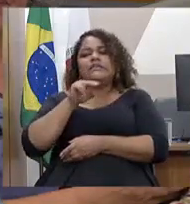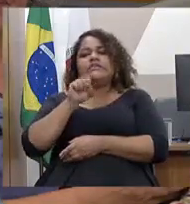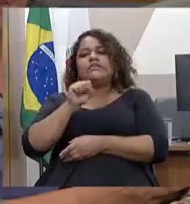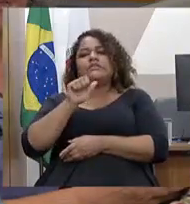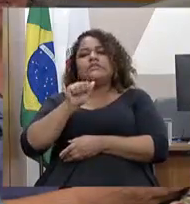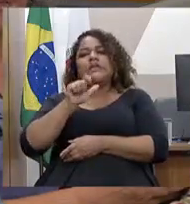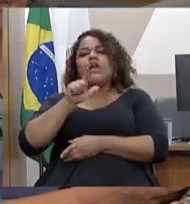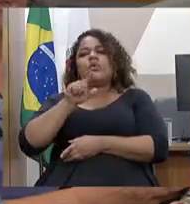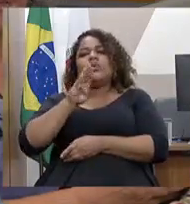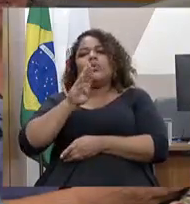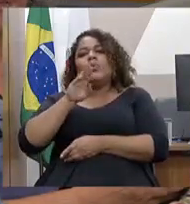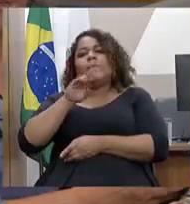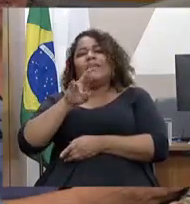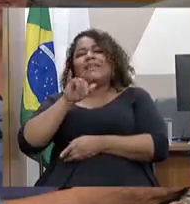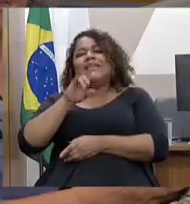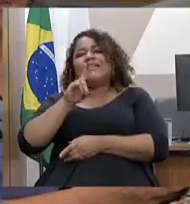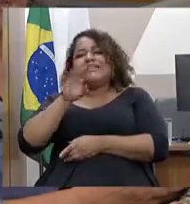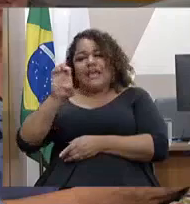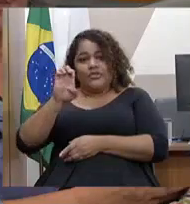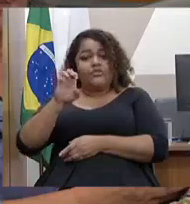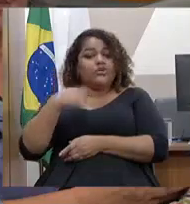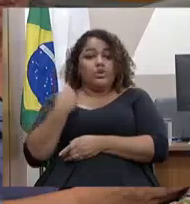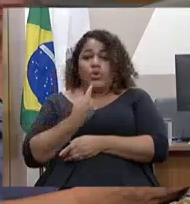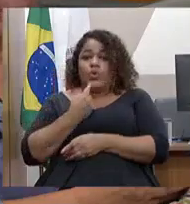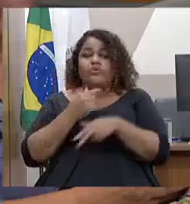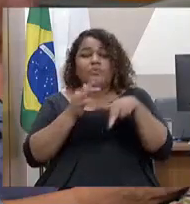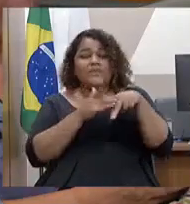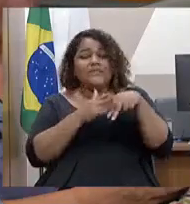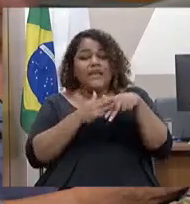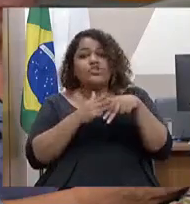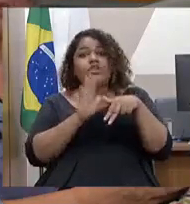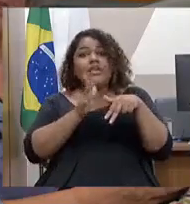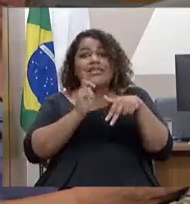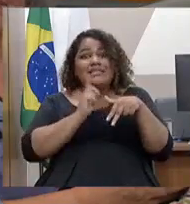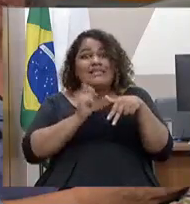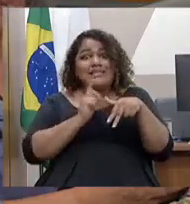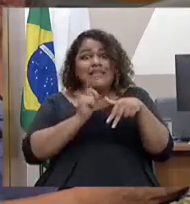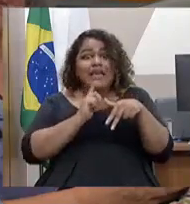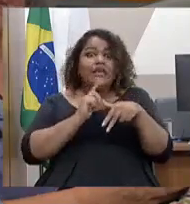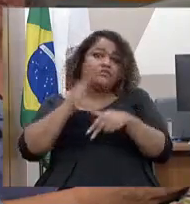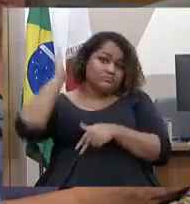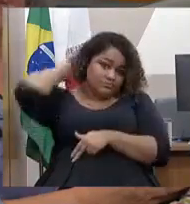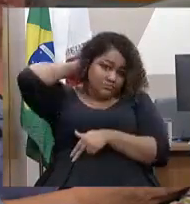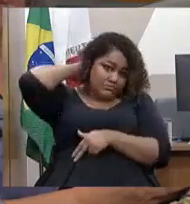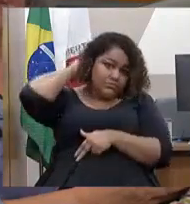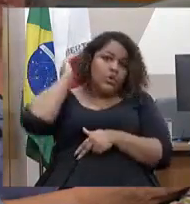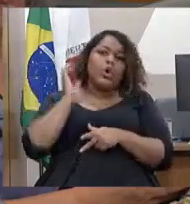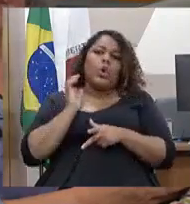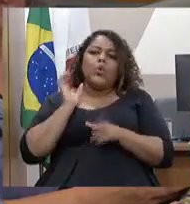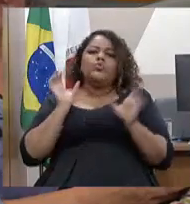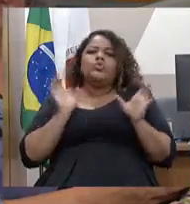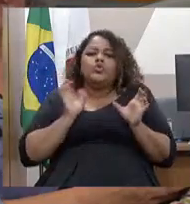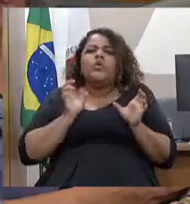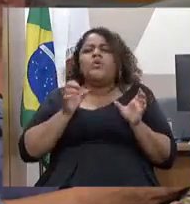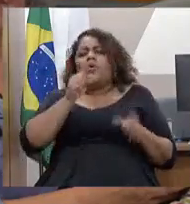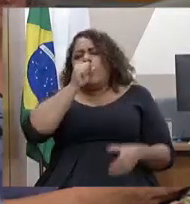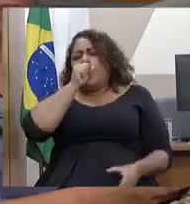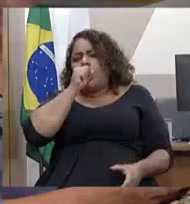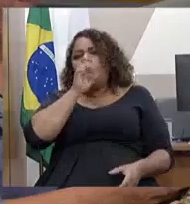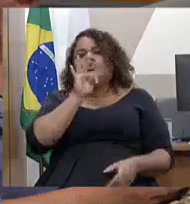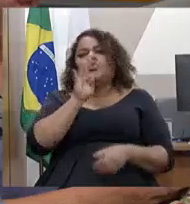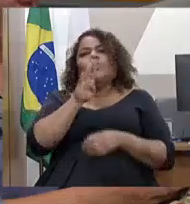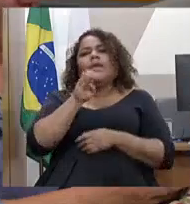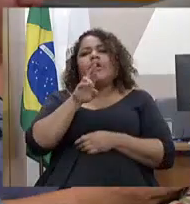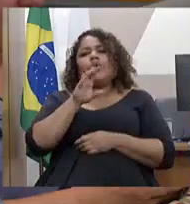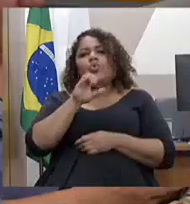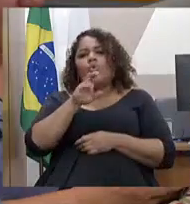tuberculose e outras doenças já está avançado e nós temos contato e não receber em insalubridade peça aí aos senhores e senhoras e senhores